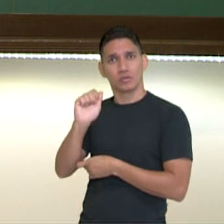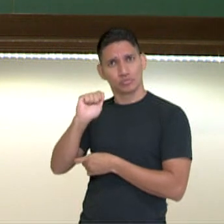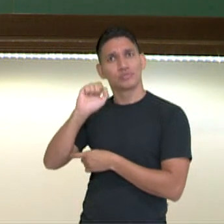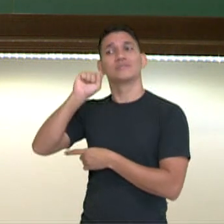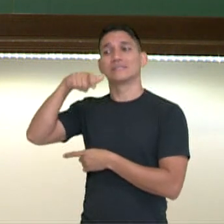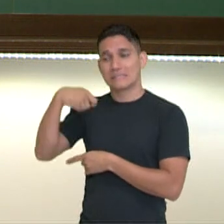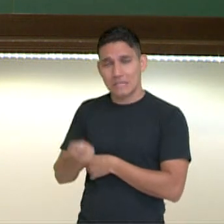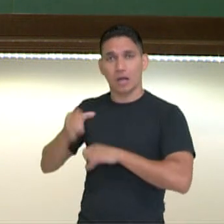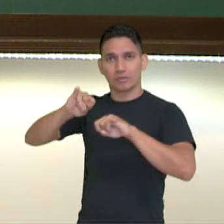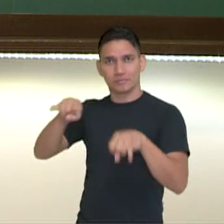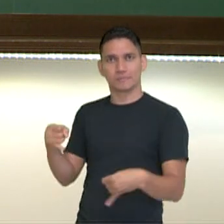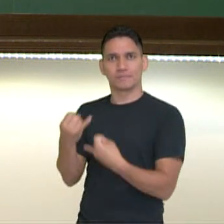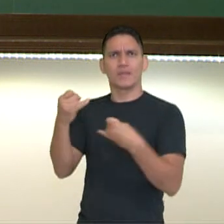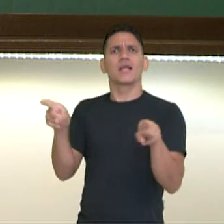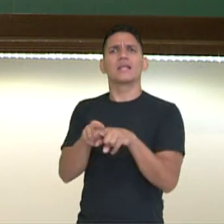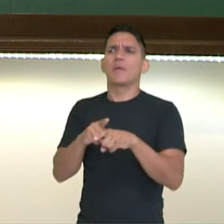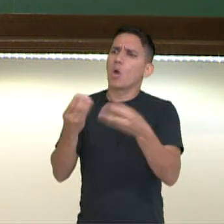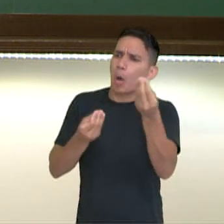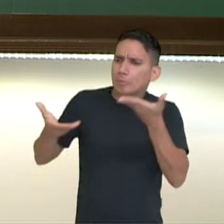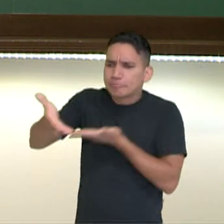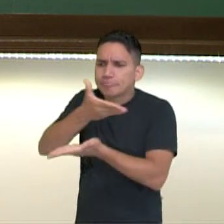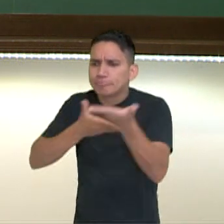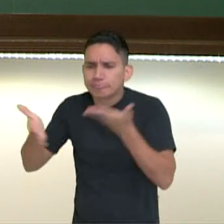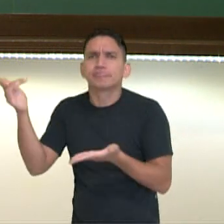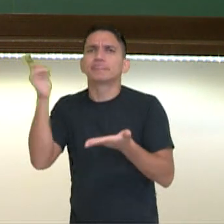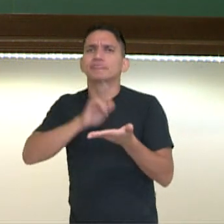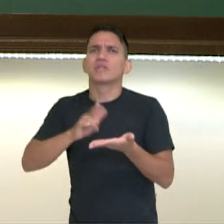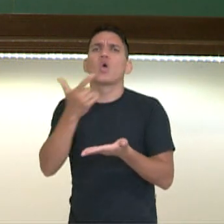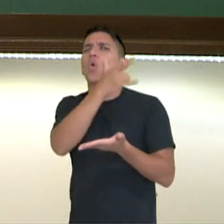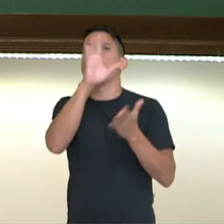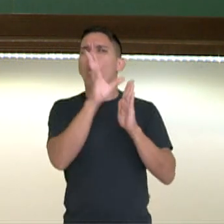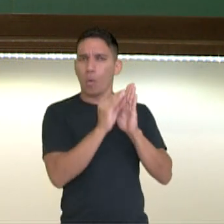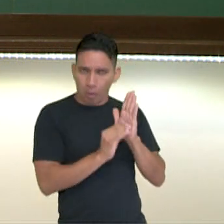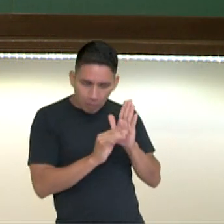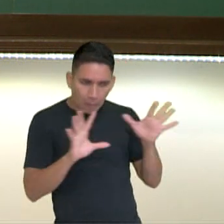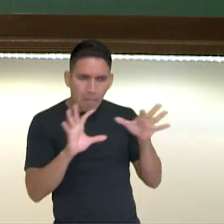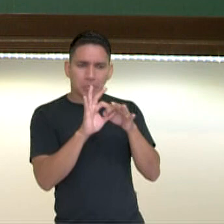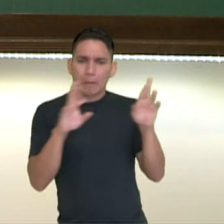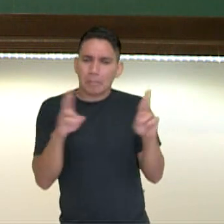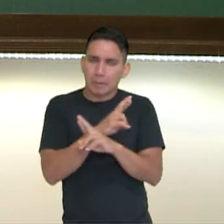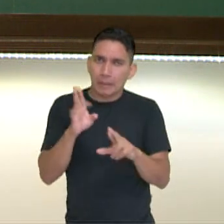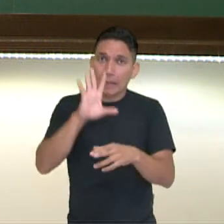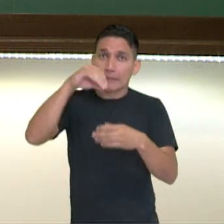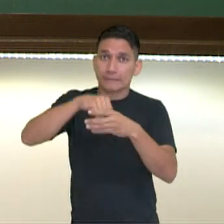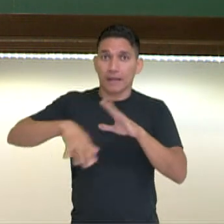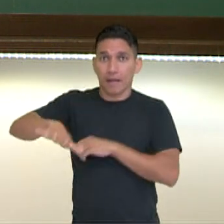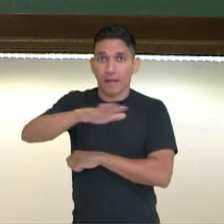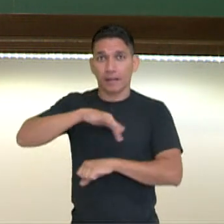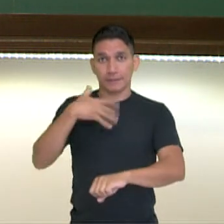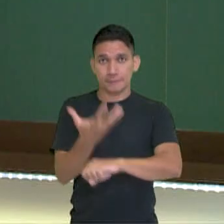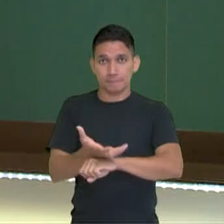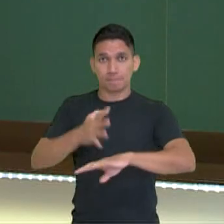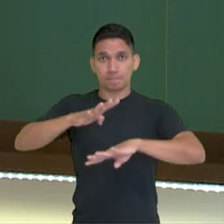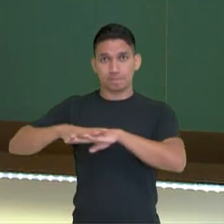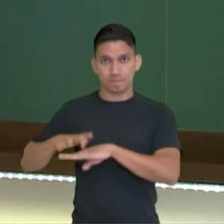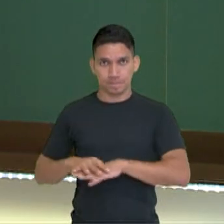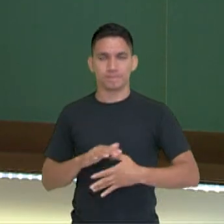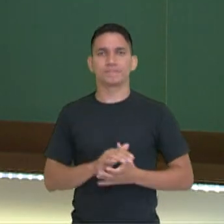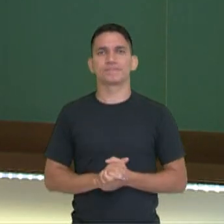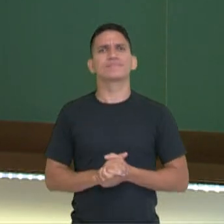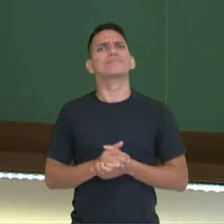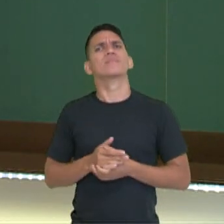com conteúdos que a gente já trabalhou em outros momentos dentro da matemática. Então,